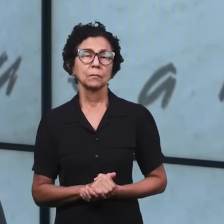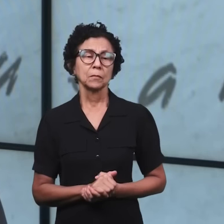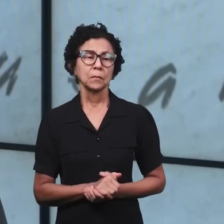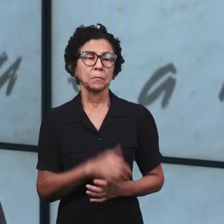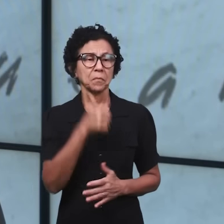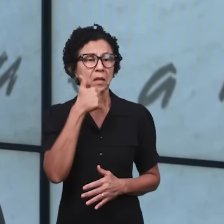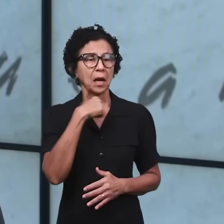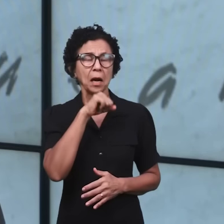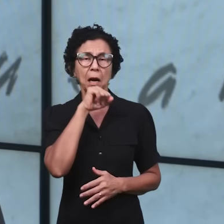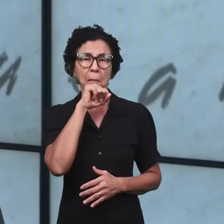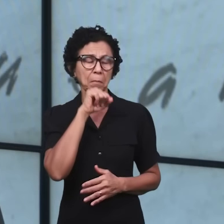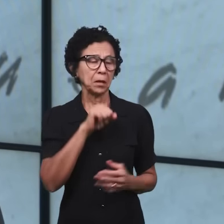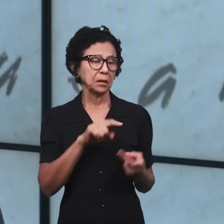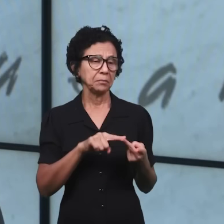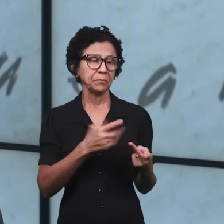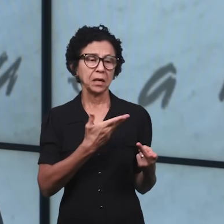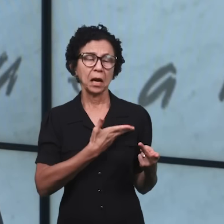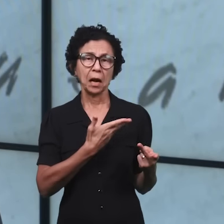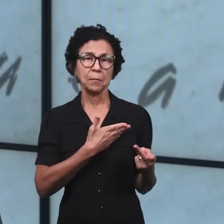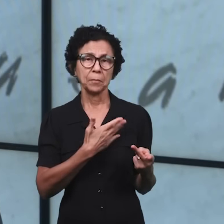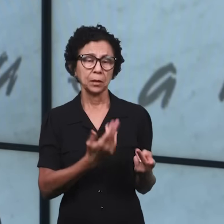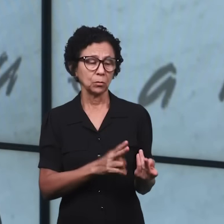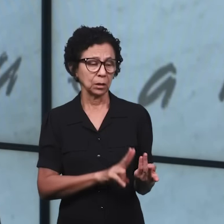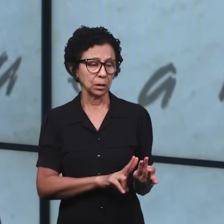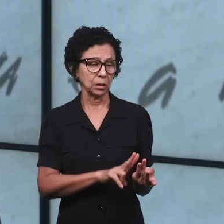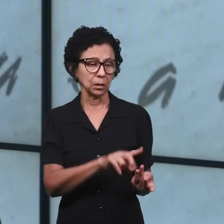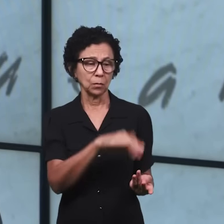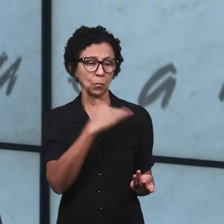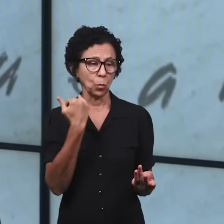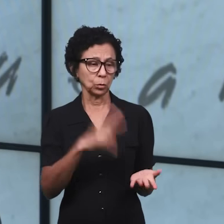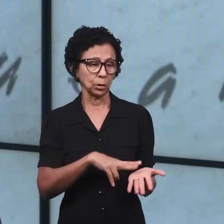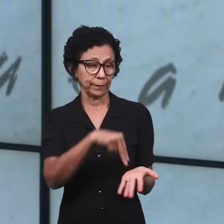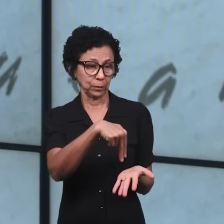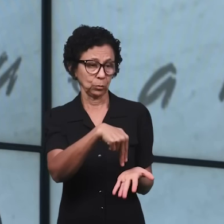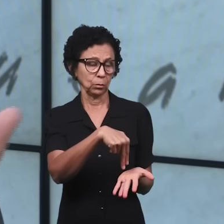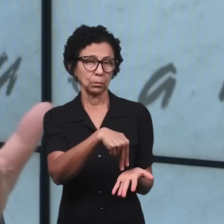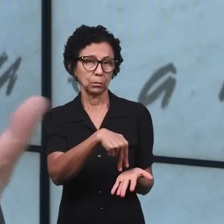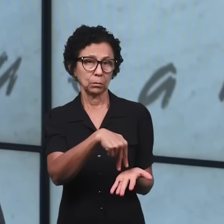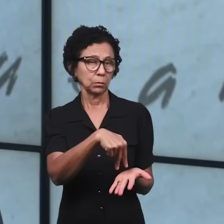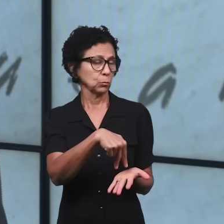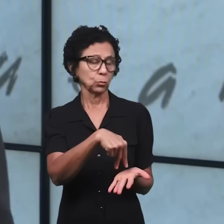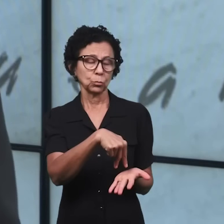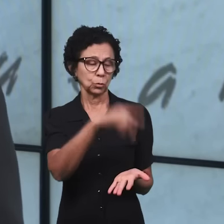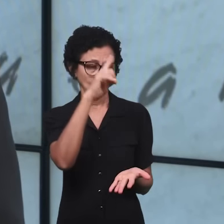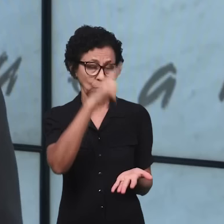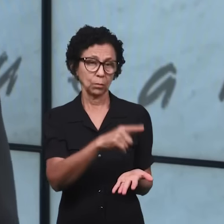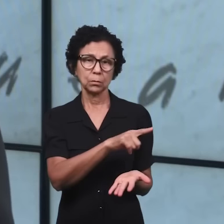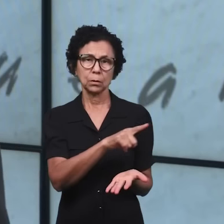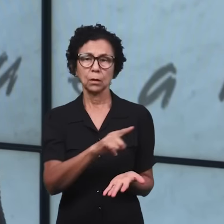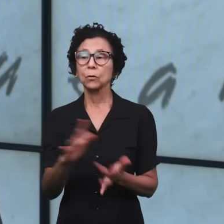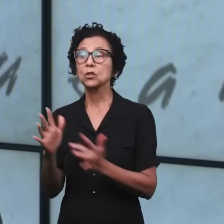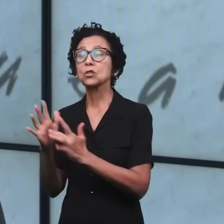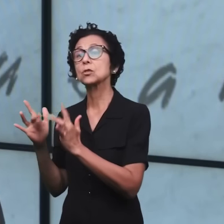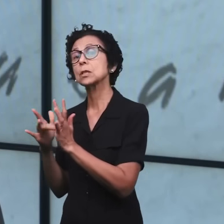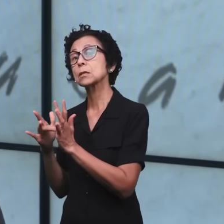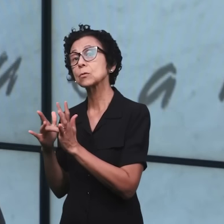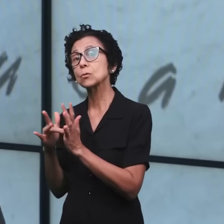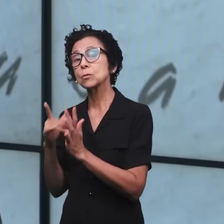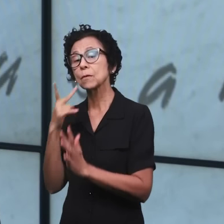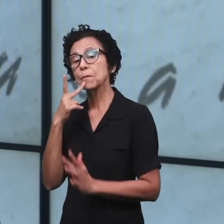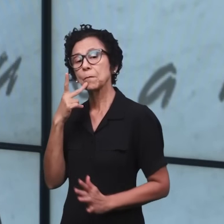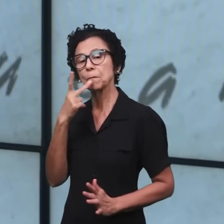foram Glória a os amigos que levantaram, mas foi a palavra de Jesus Glória a que o Jesus. fez levantar. É muito, muito boa essa colocação